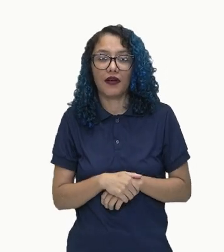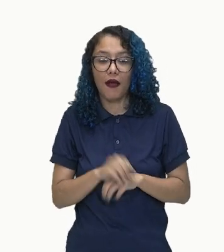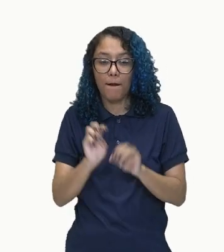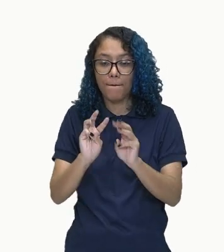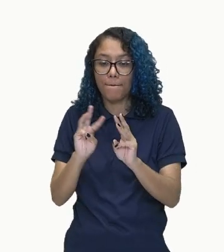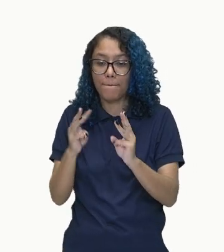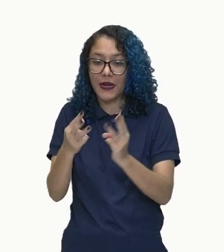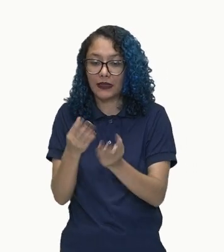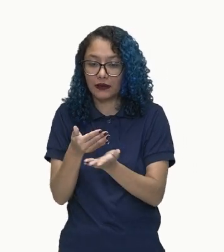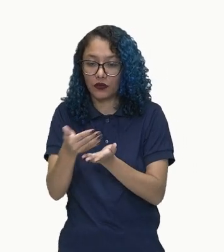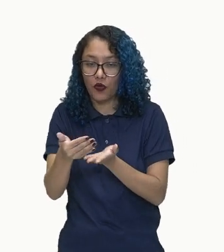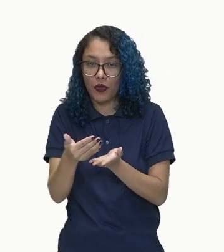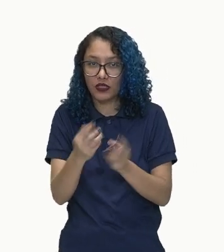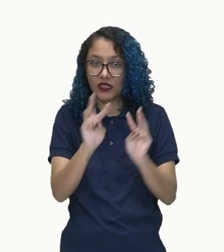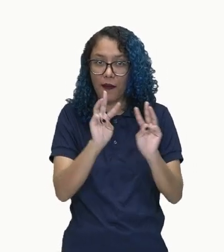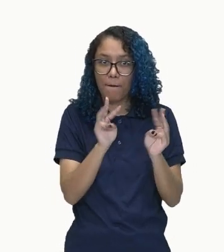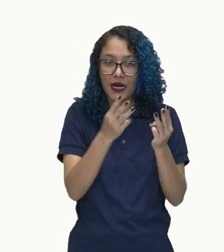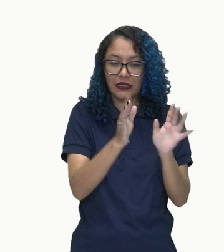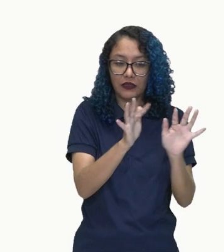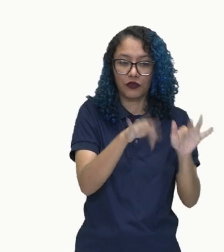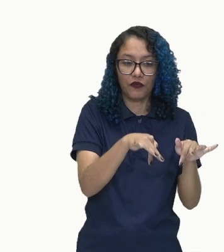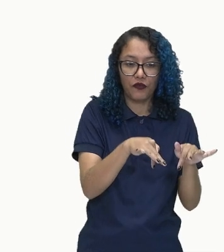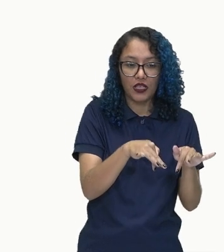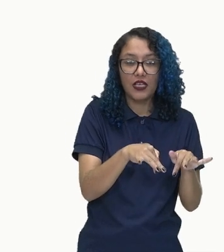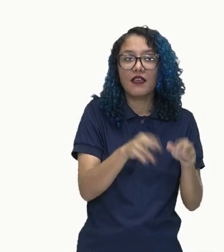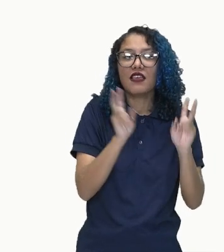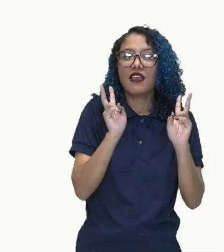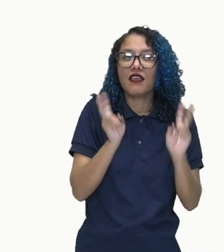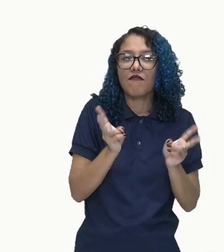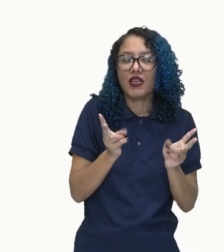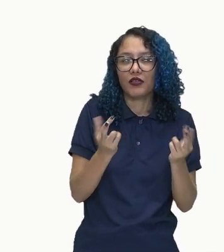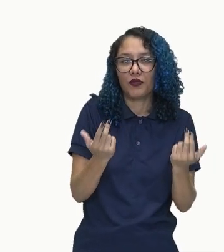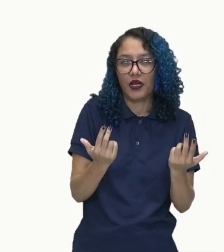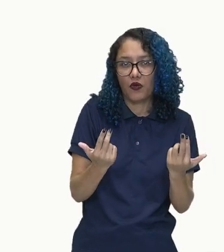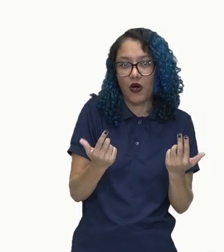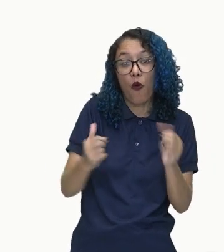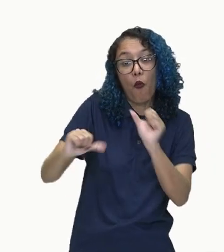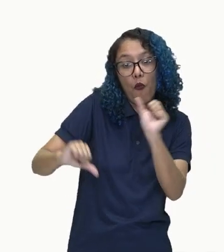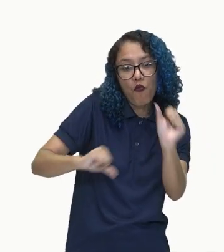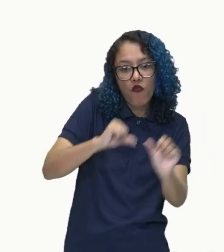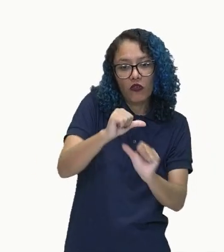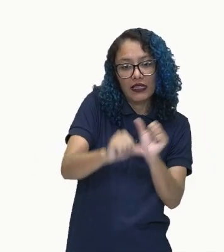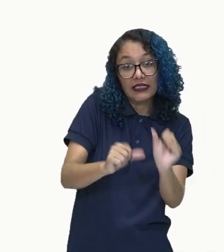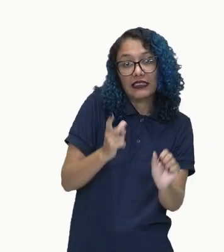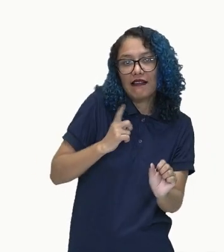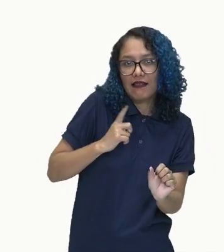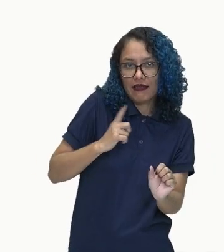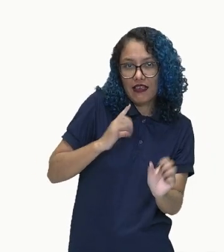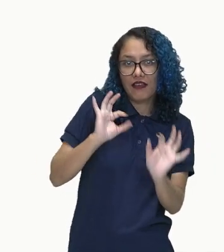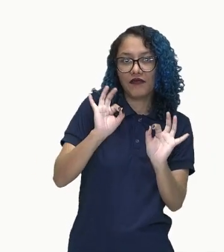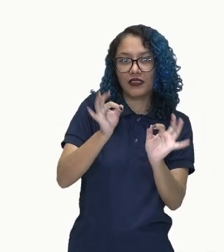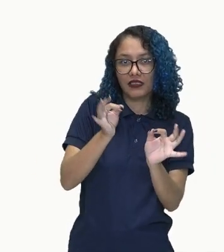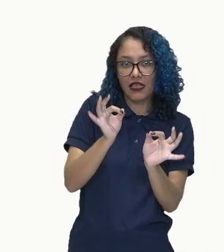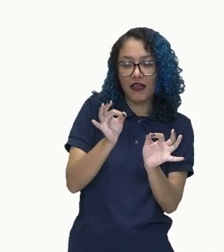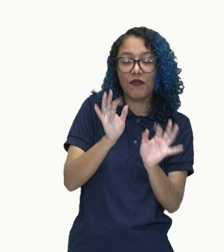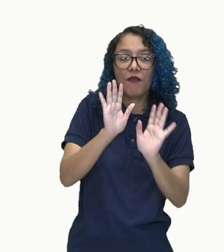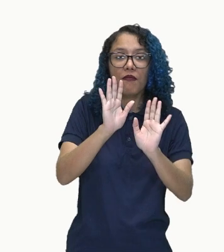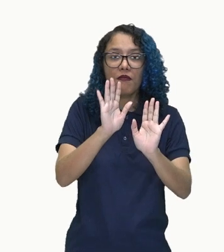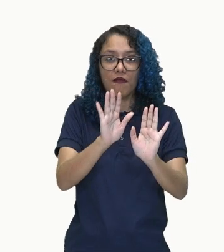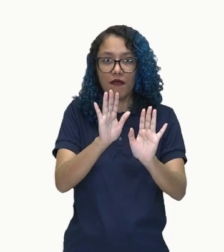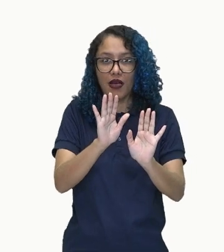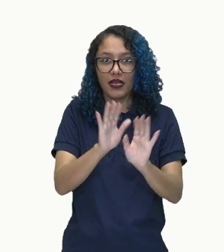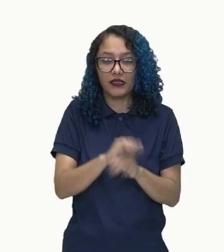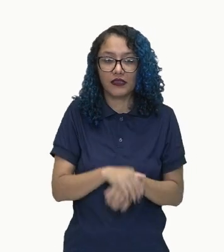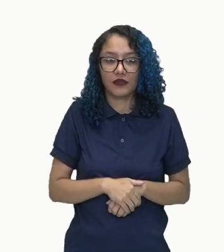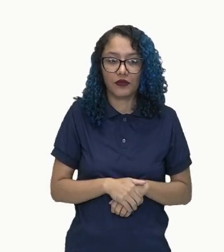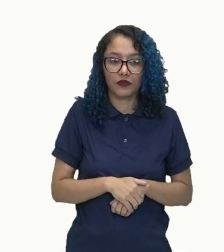permanece a mesma. Houve uma transformação, né? Mas o produto final